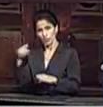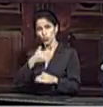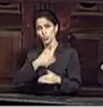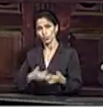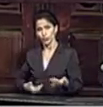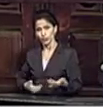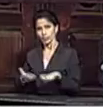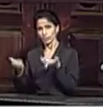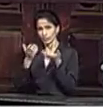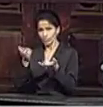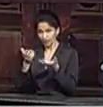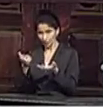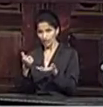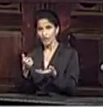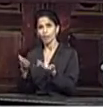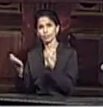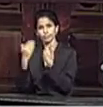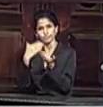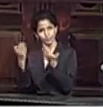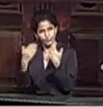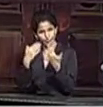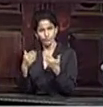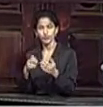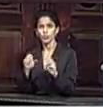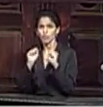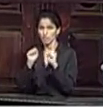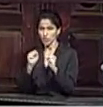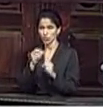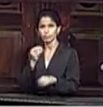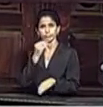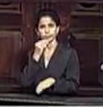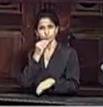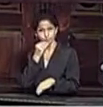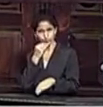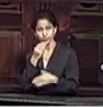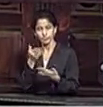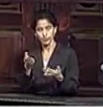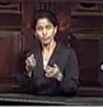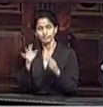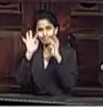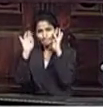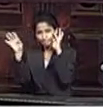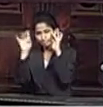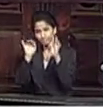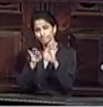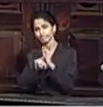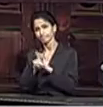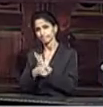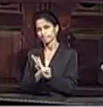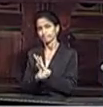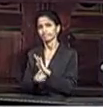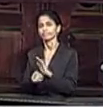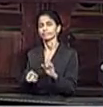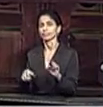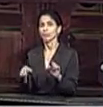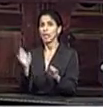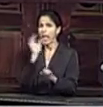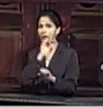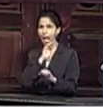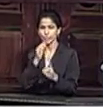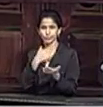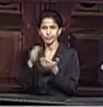disposto a um mínimo de diálogo, uma janela de oportunidade para uma reflexão mais profunda, sem o